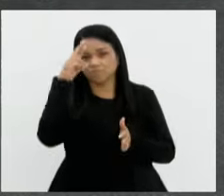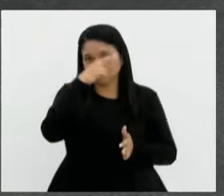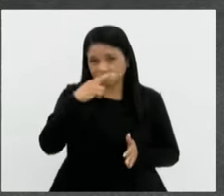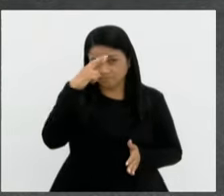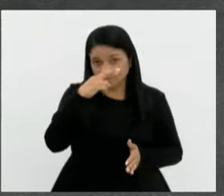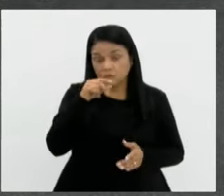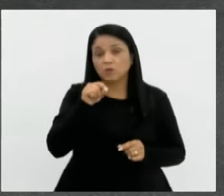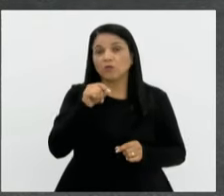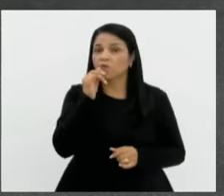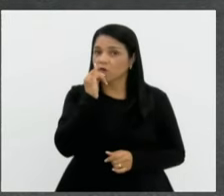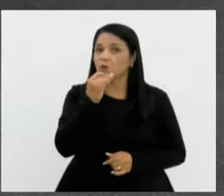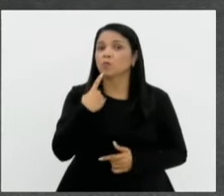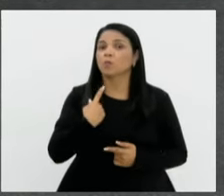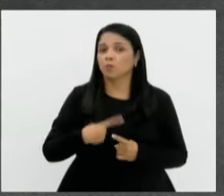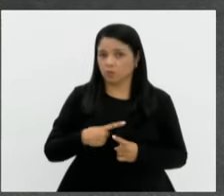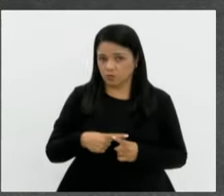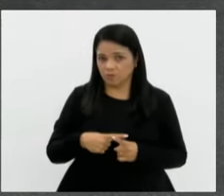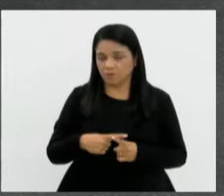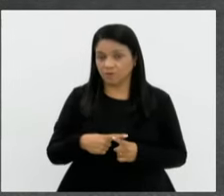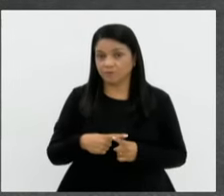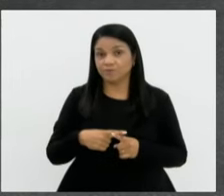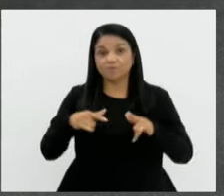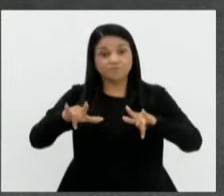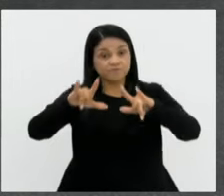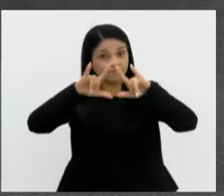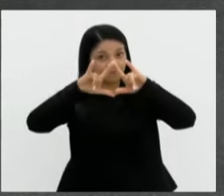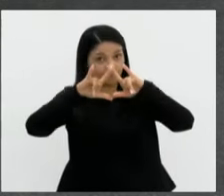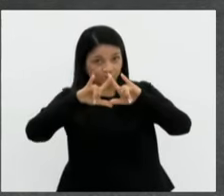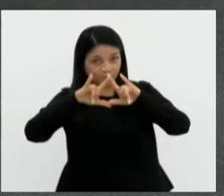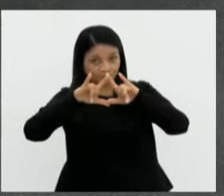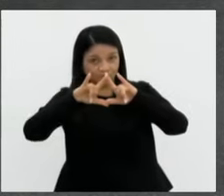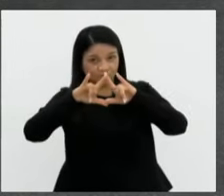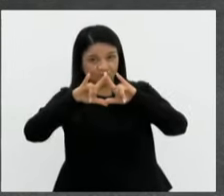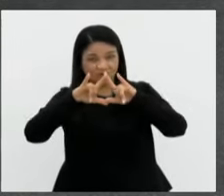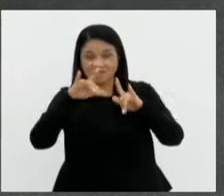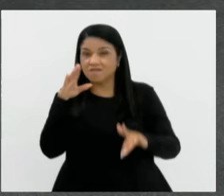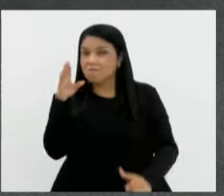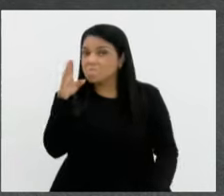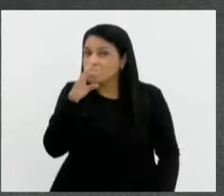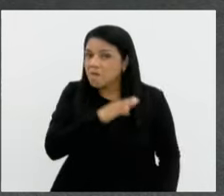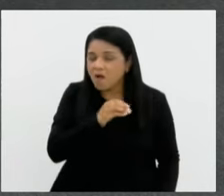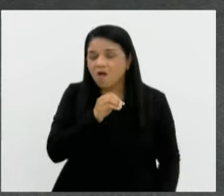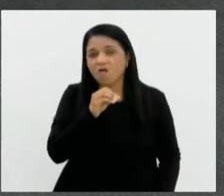quê, presidente. Porque a milícia é um mal tão grande